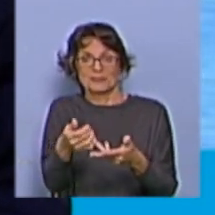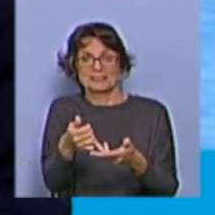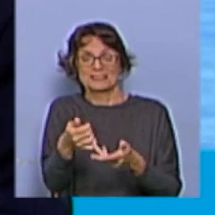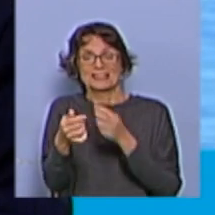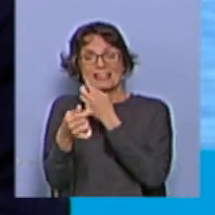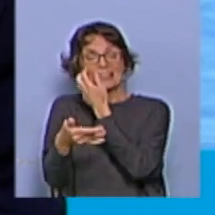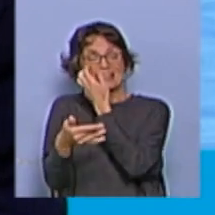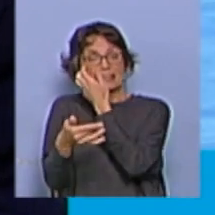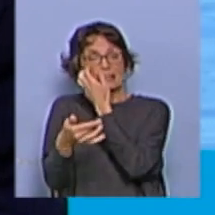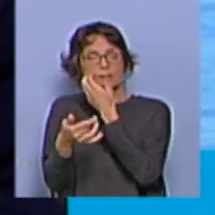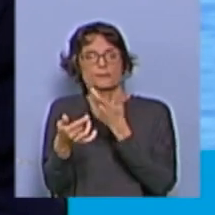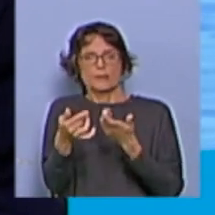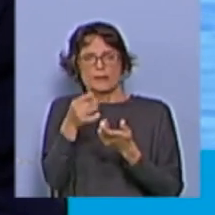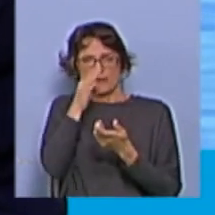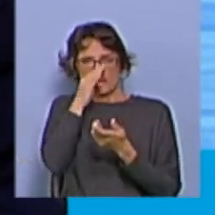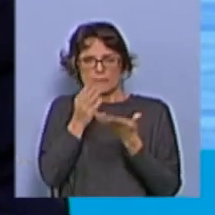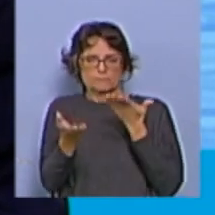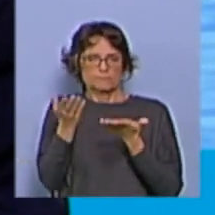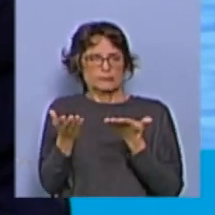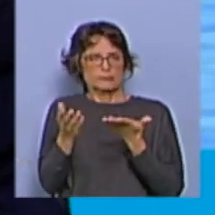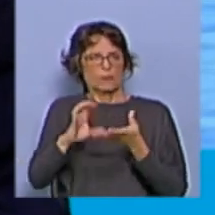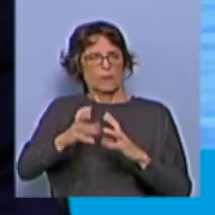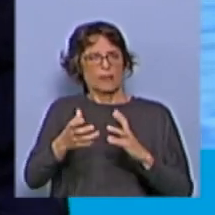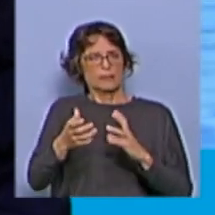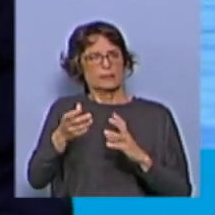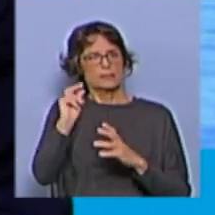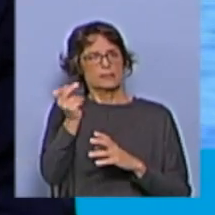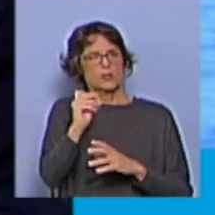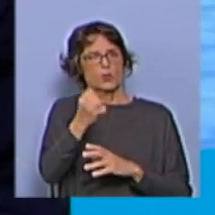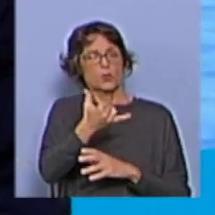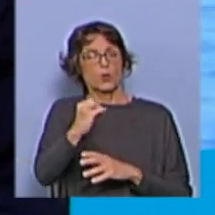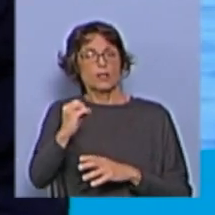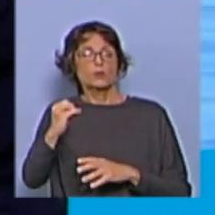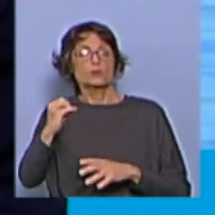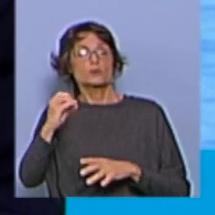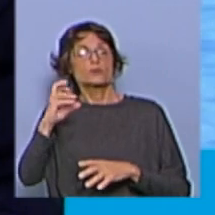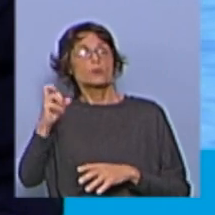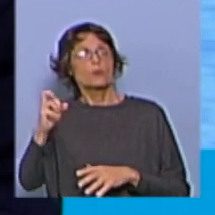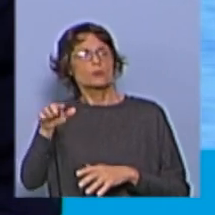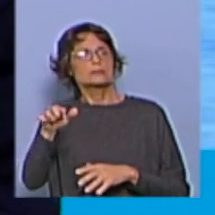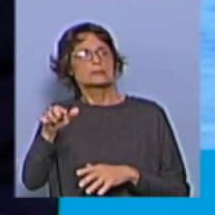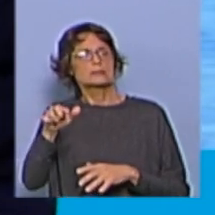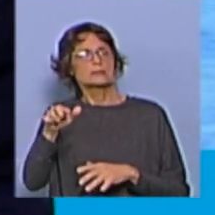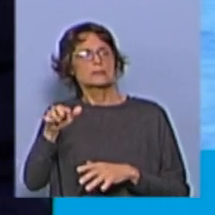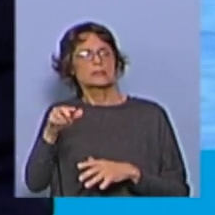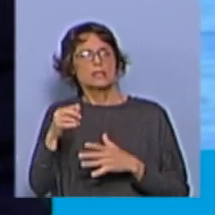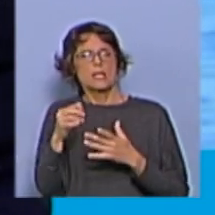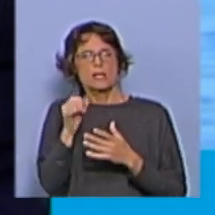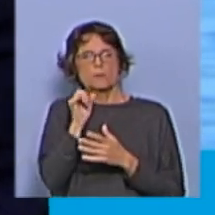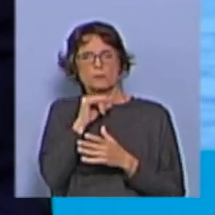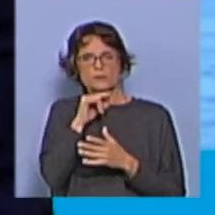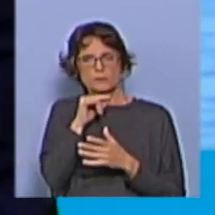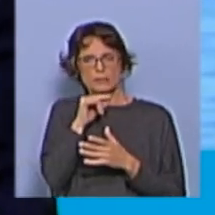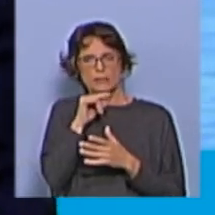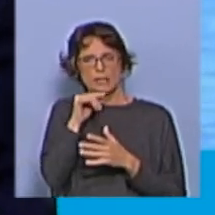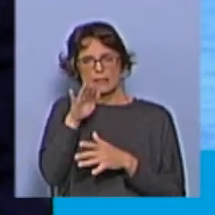de 2008, não havia instrumentos da própria ciência económica disponíveis para dizer como